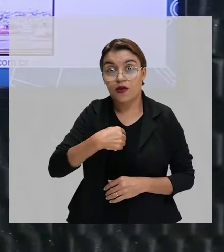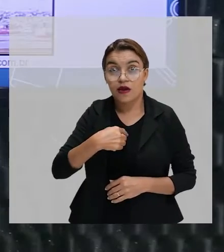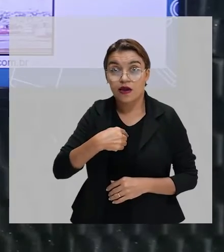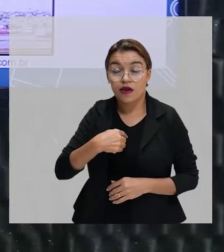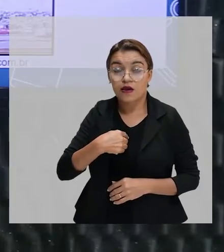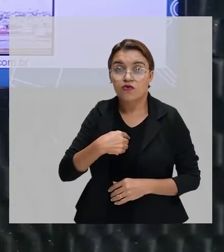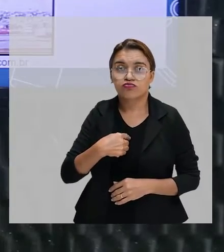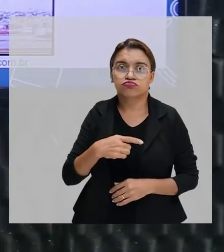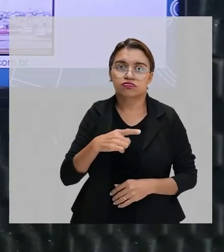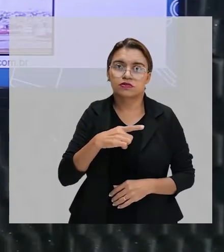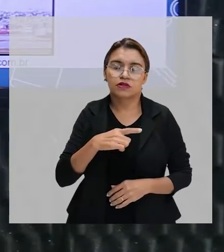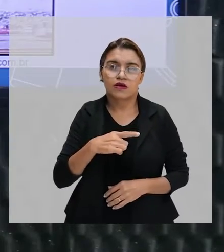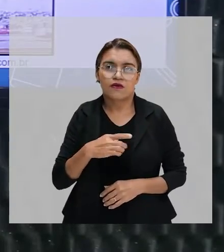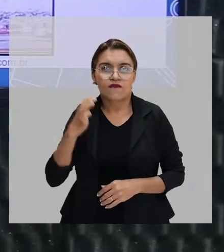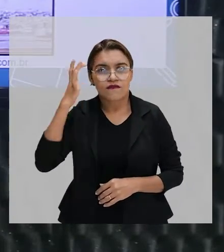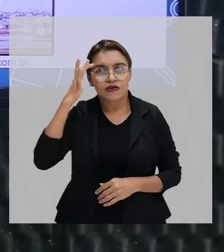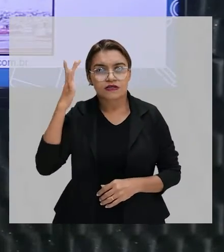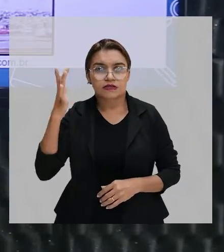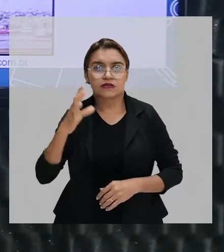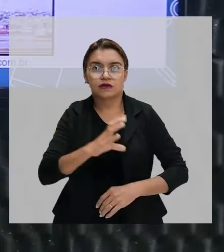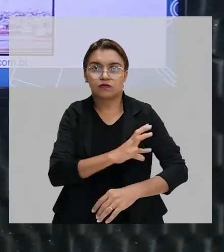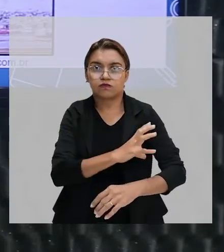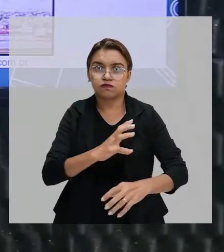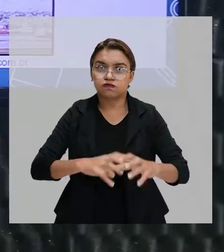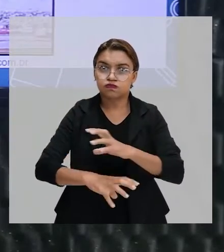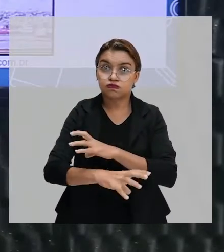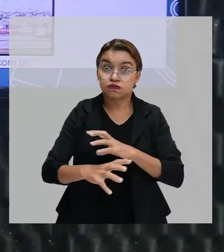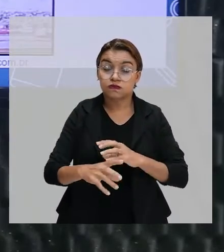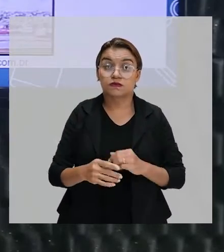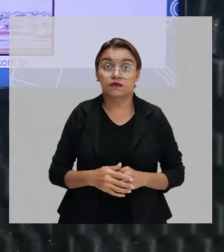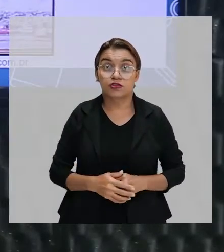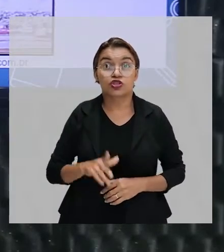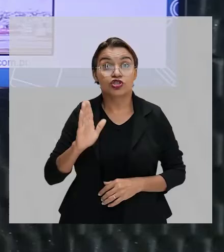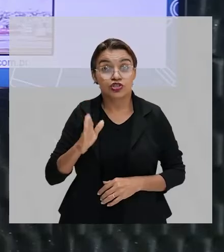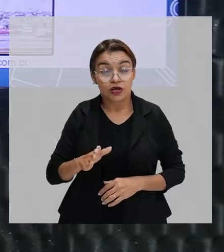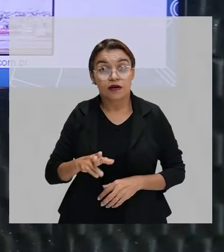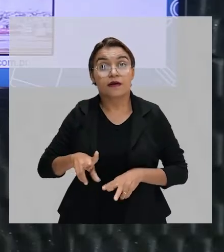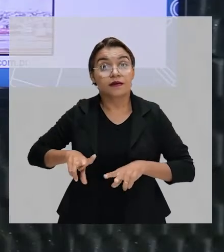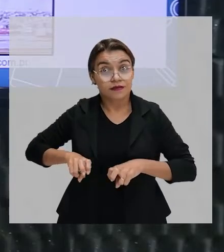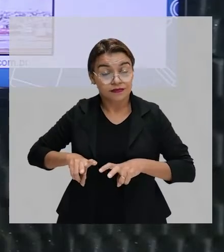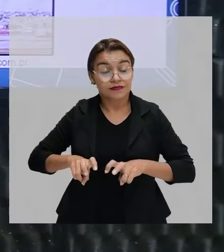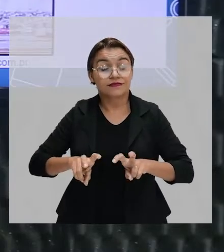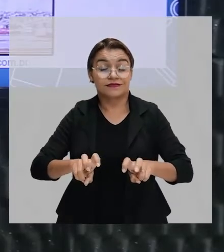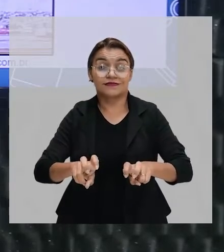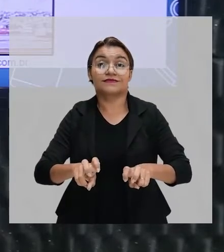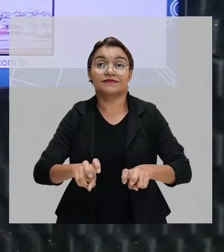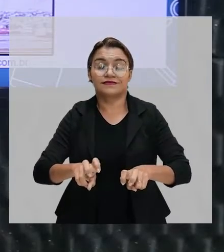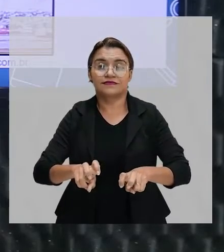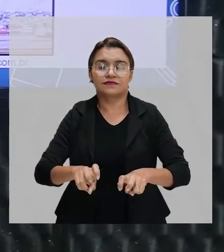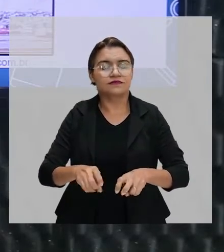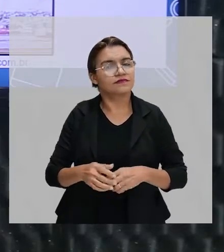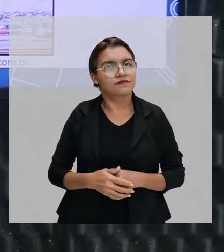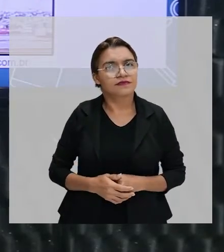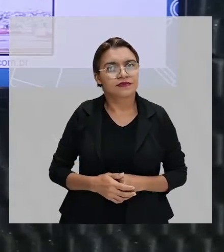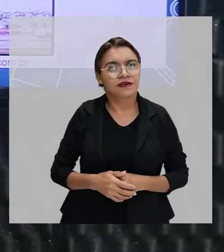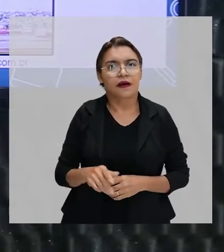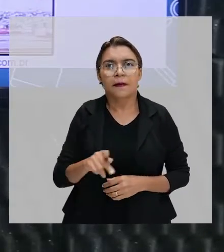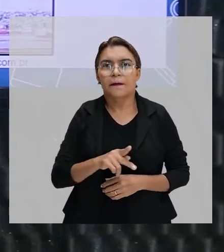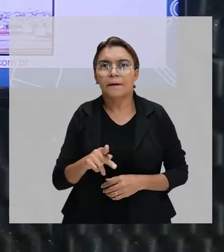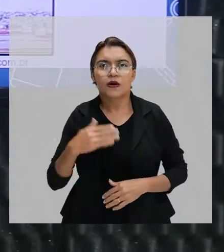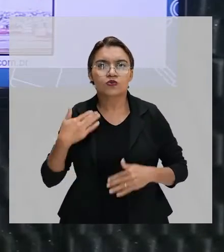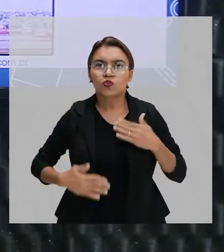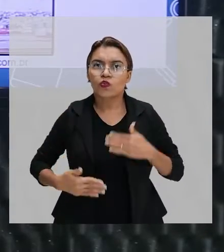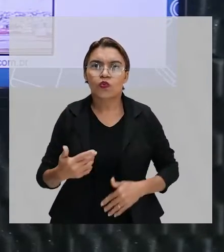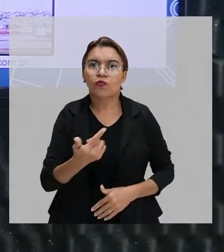tenho uma facilidade para ter ganho de massa muscula e eu já corri uma maratona e todo mundo de Rapaz tu não tem